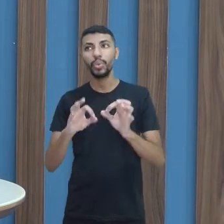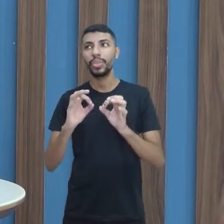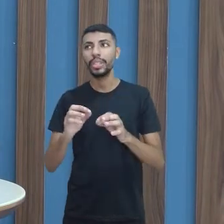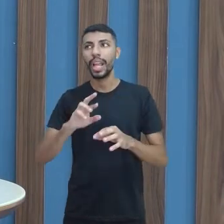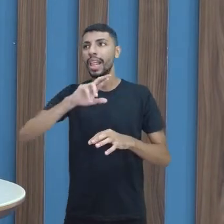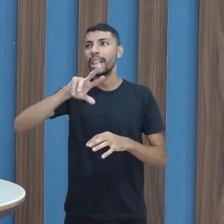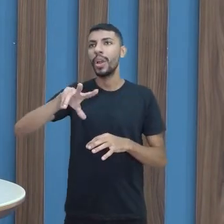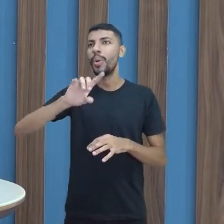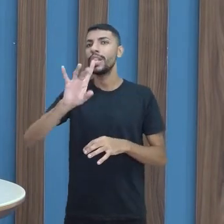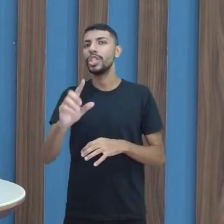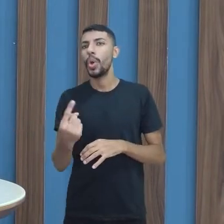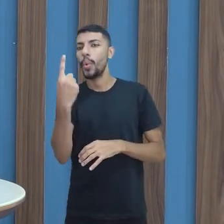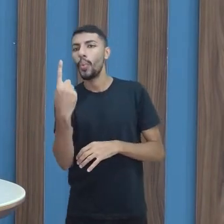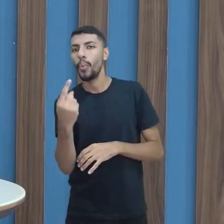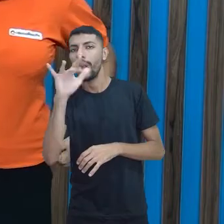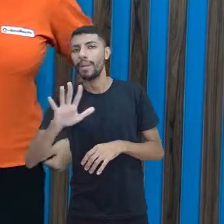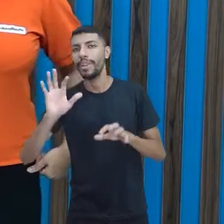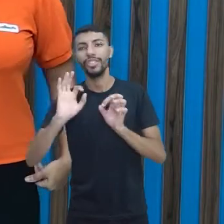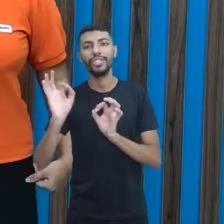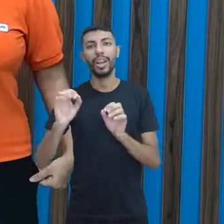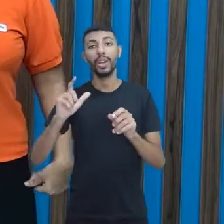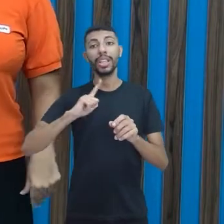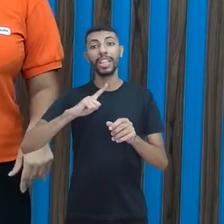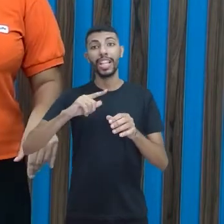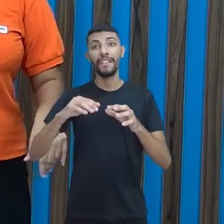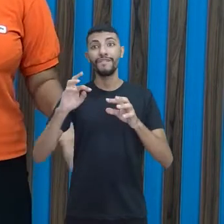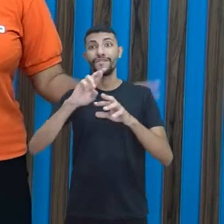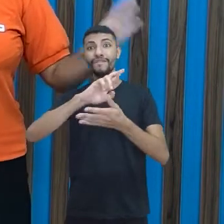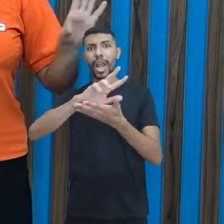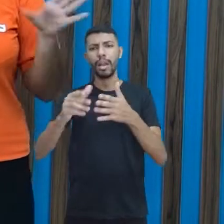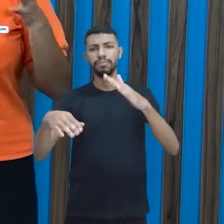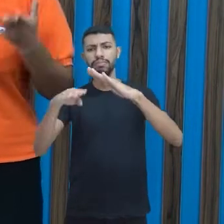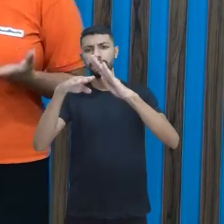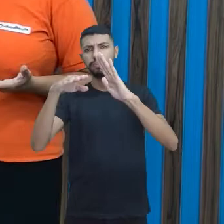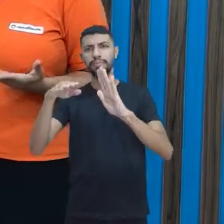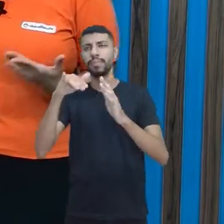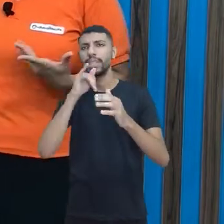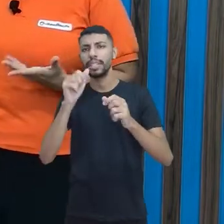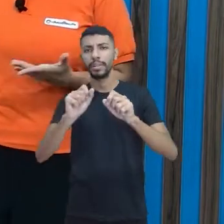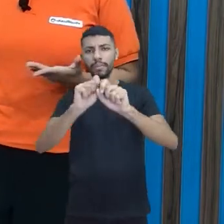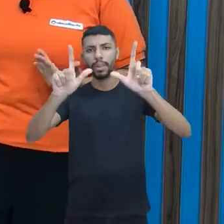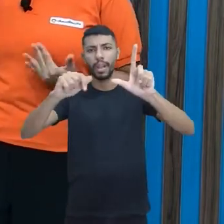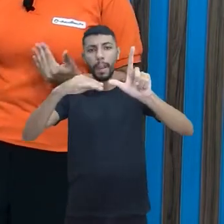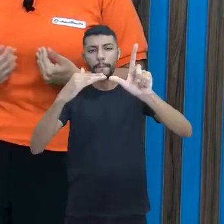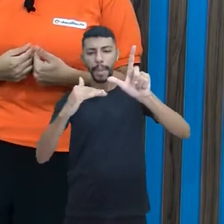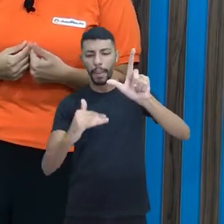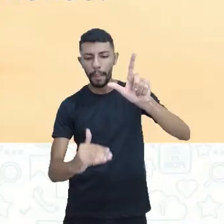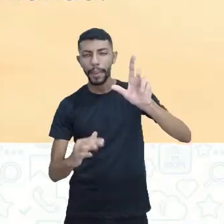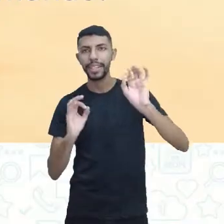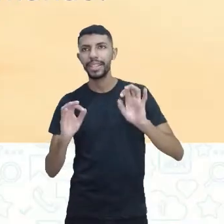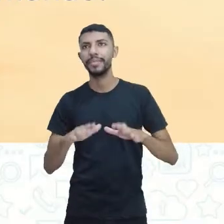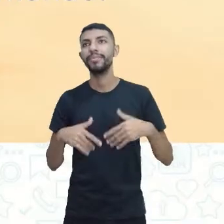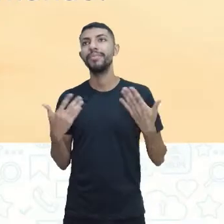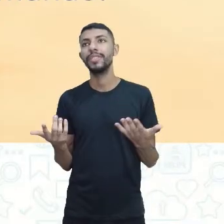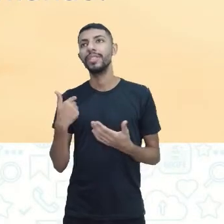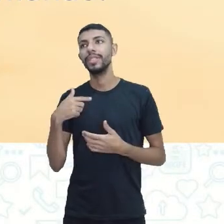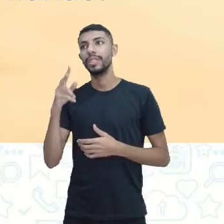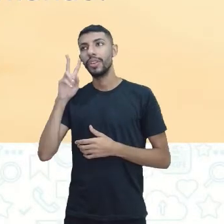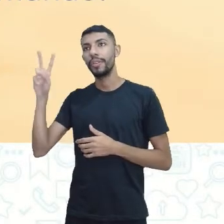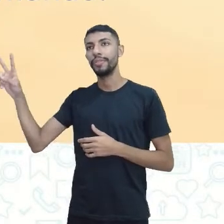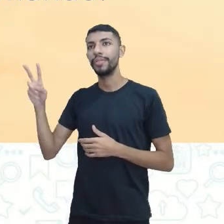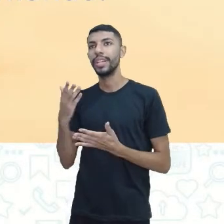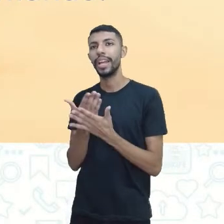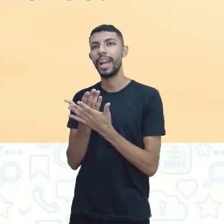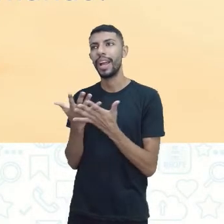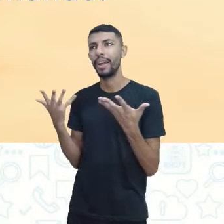camadas de significação. Exatamente. E agora, observando essa foto maravilhosa, que eu juro, eu não superei. Eu produzindo a